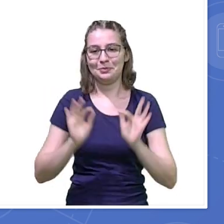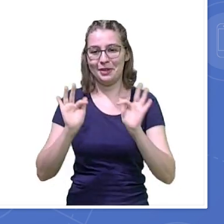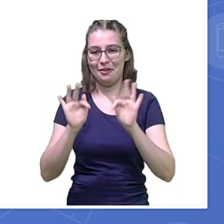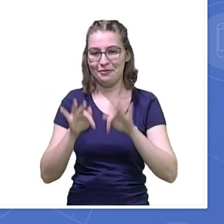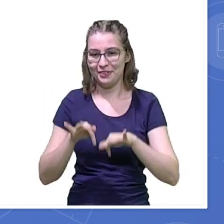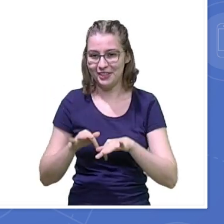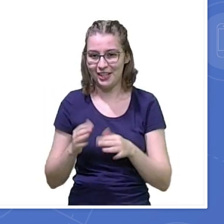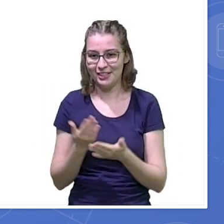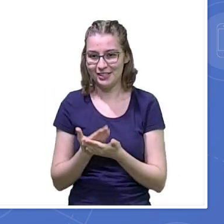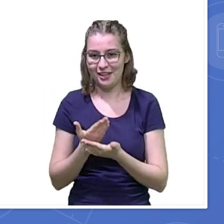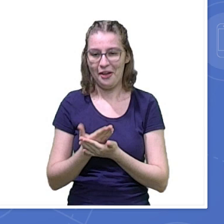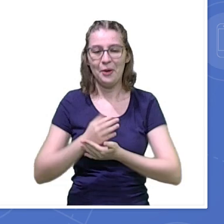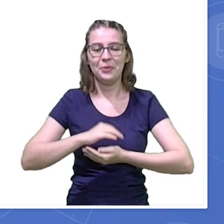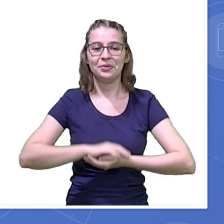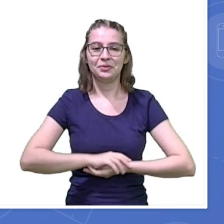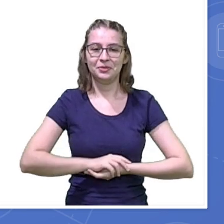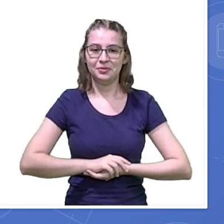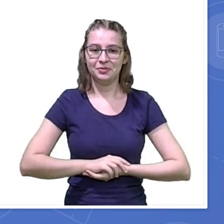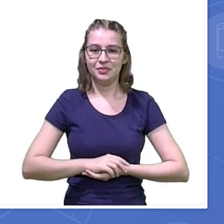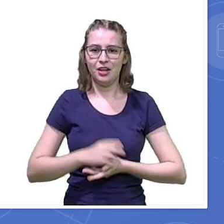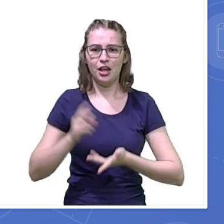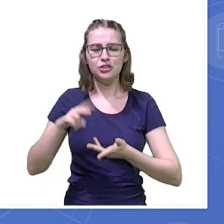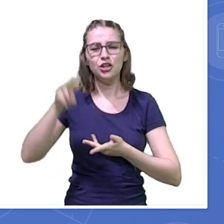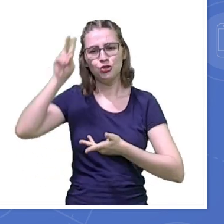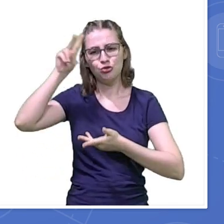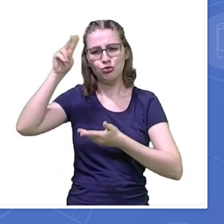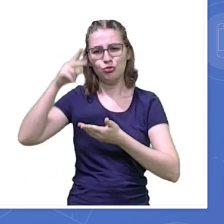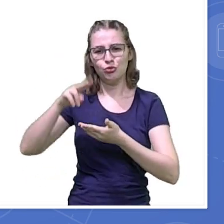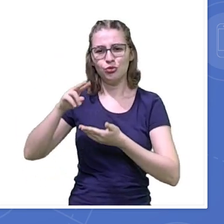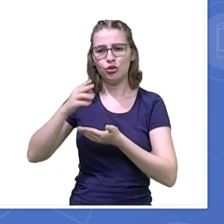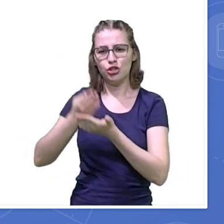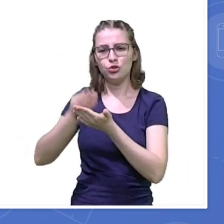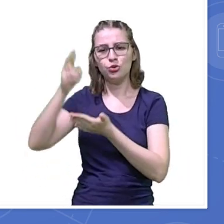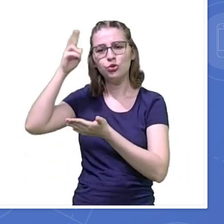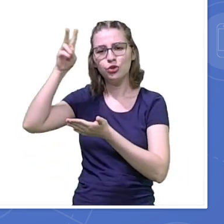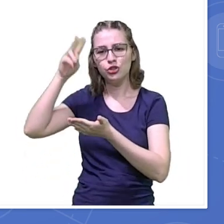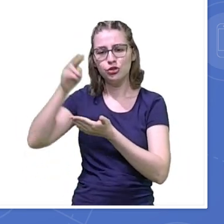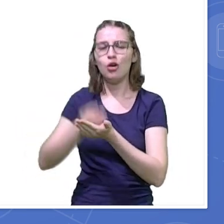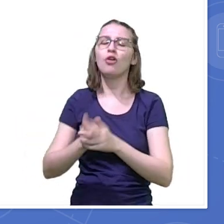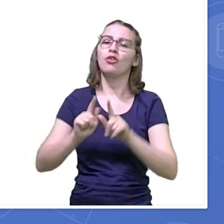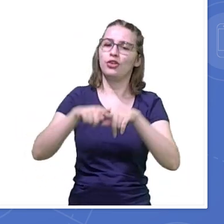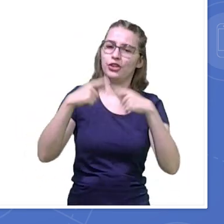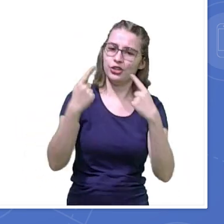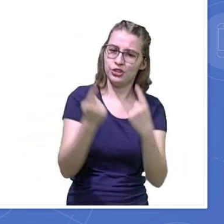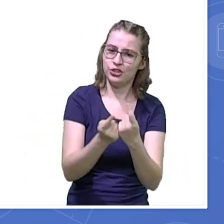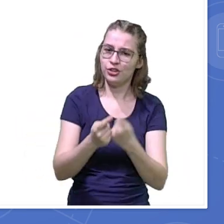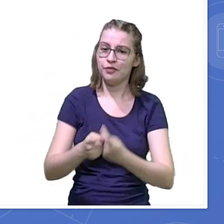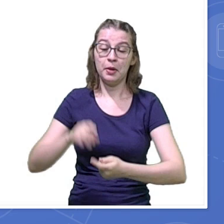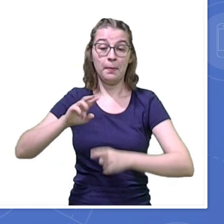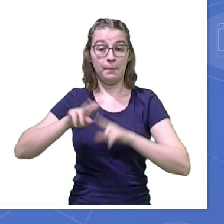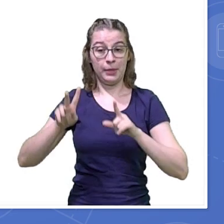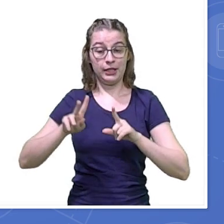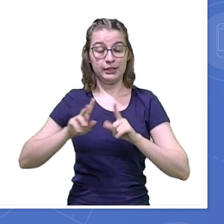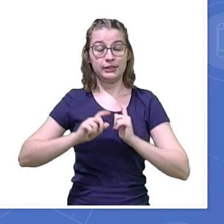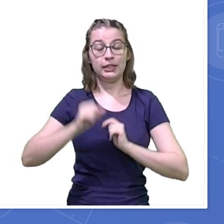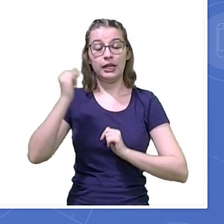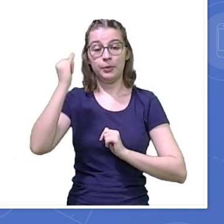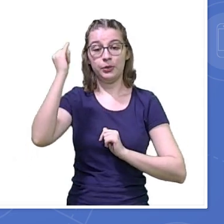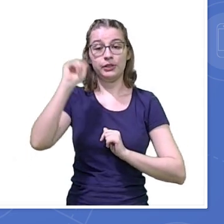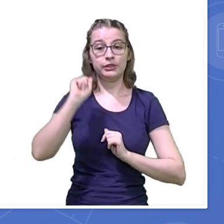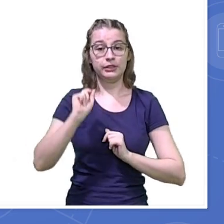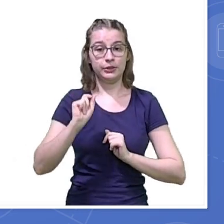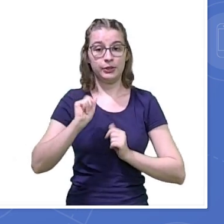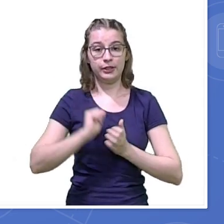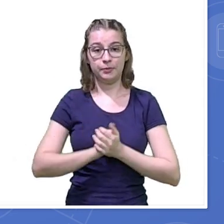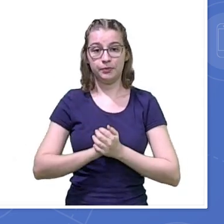hoje. A gente já viu, deve ter visto isso em história, né, já vimos por aqui também em geografia, mas é importante a gente lembrar do Tratado de Tordesilhas como sendo